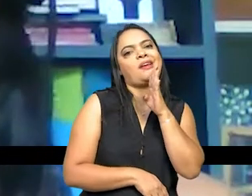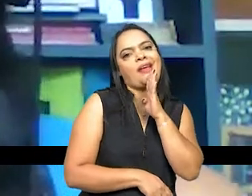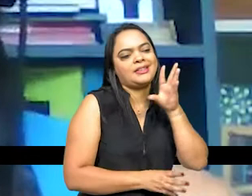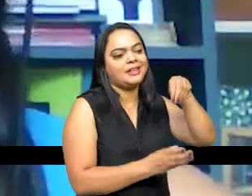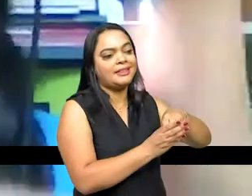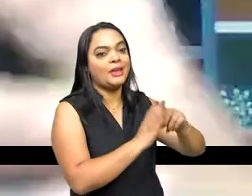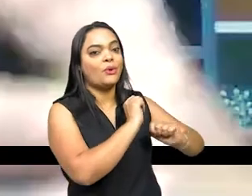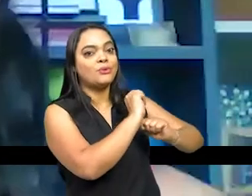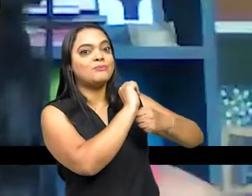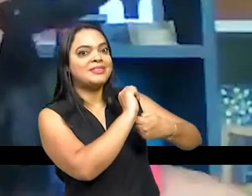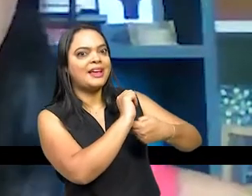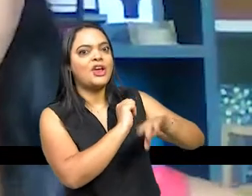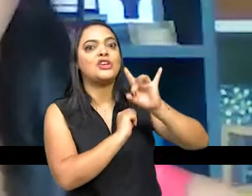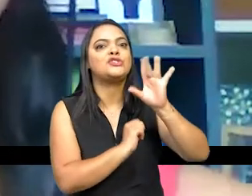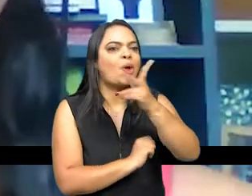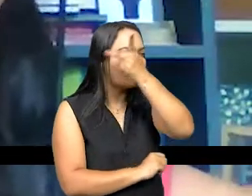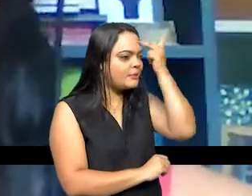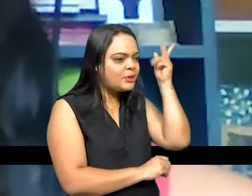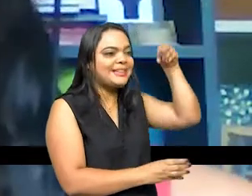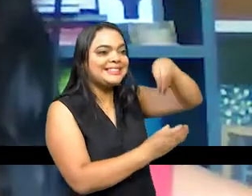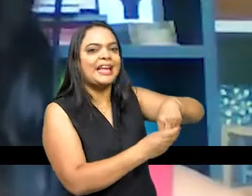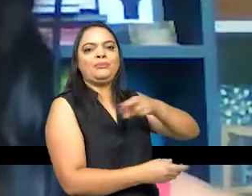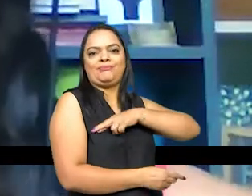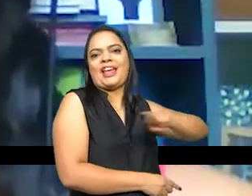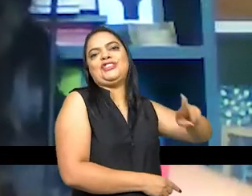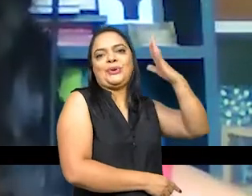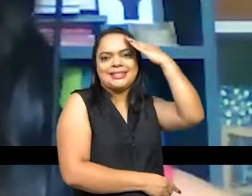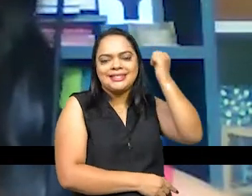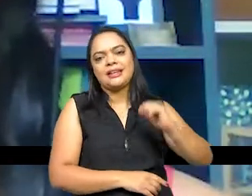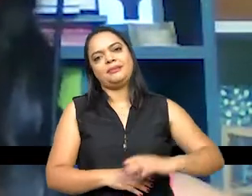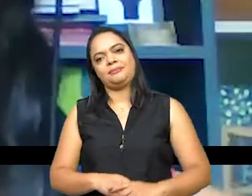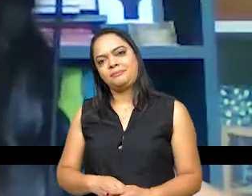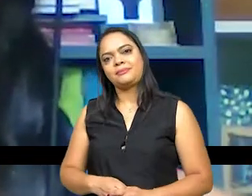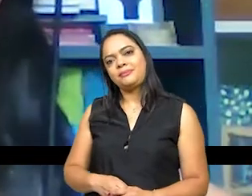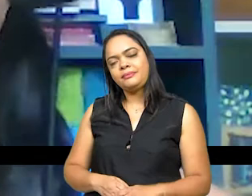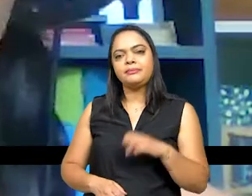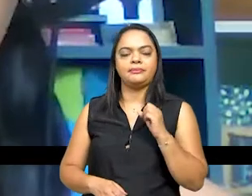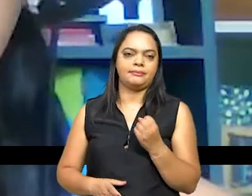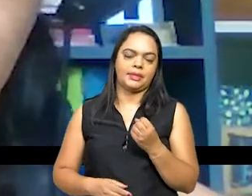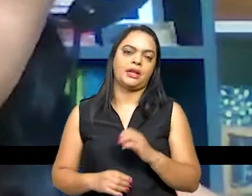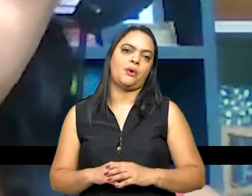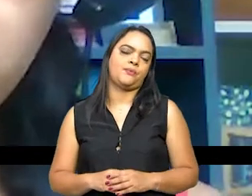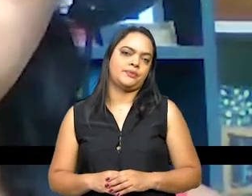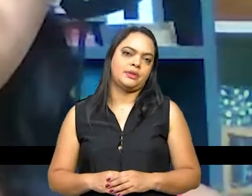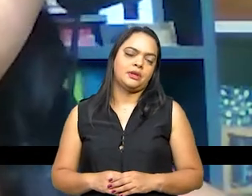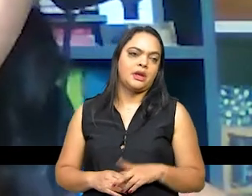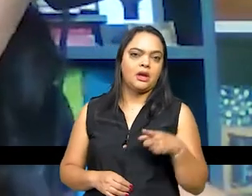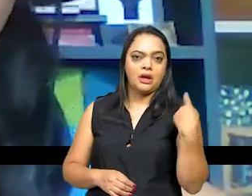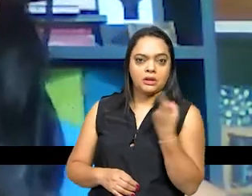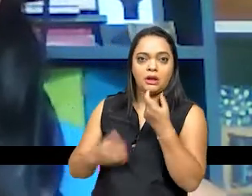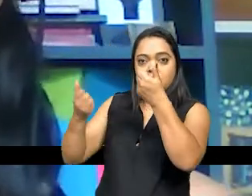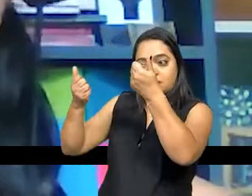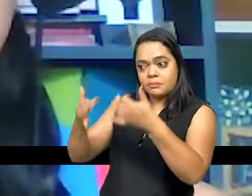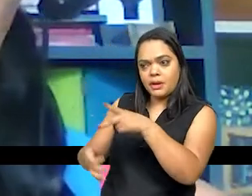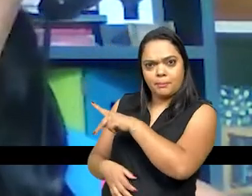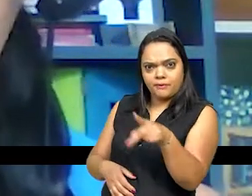estão reservados aos seus adeptos, né? Então, se a gente vai falar... E quando a gente fala isso para os